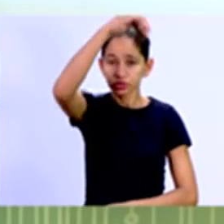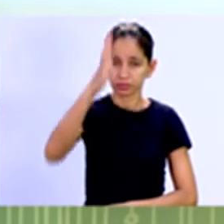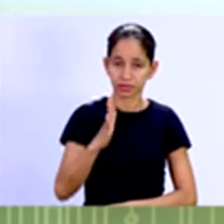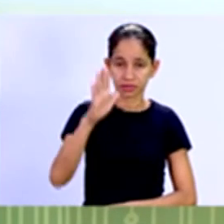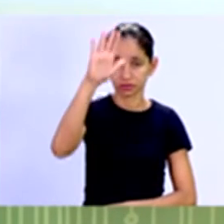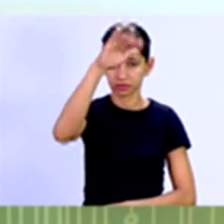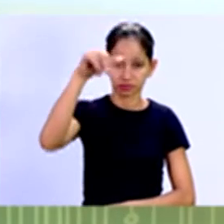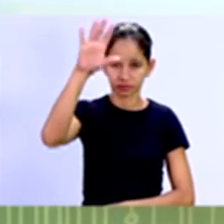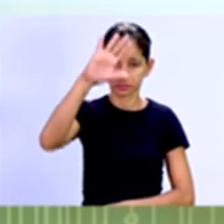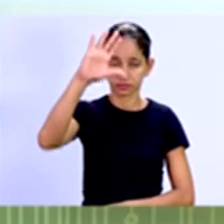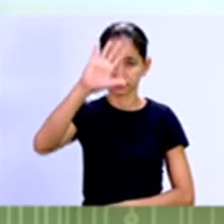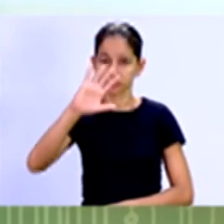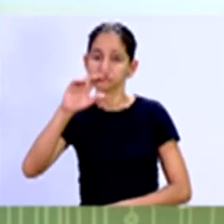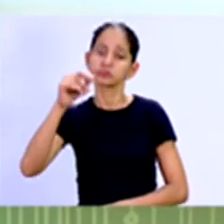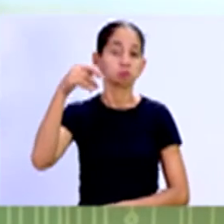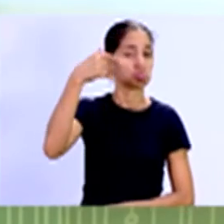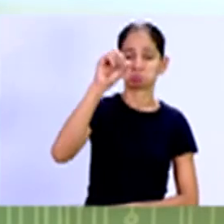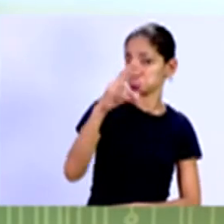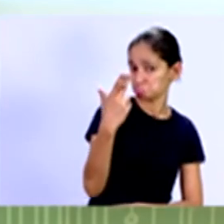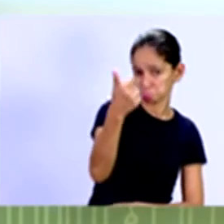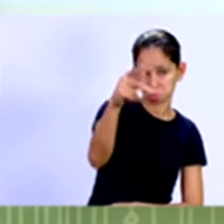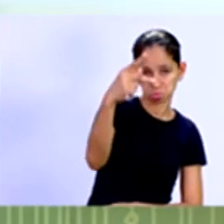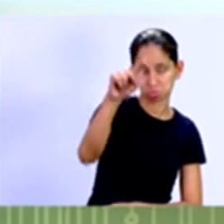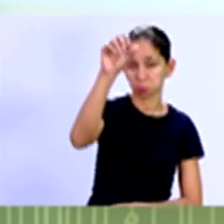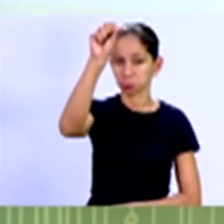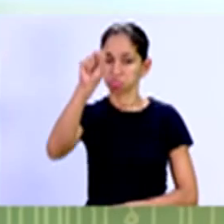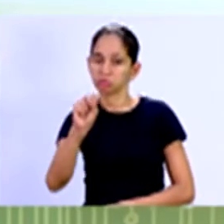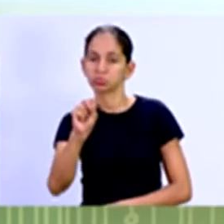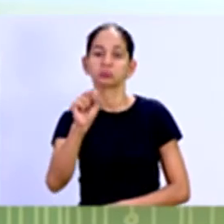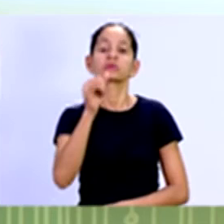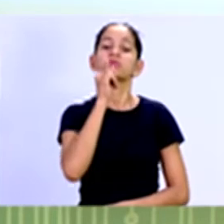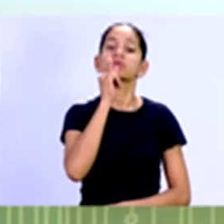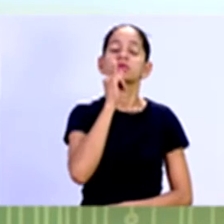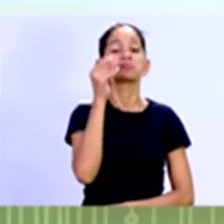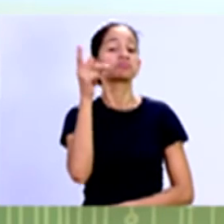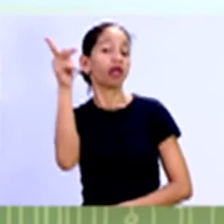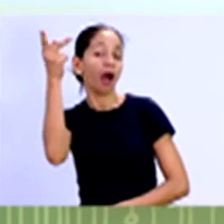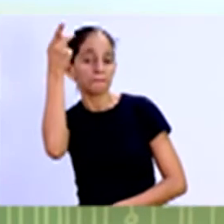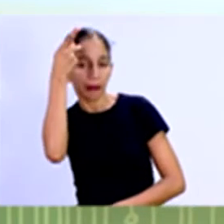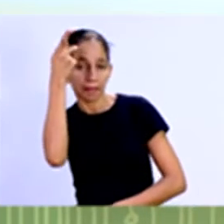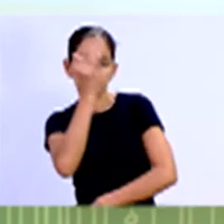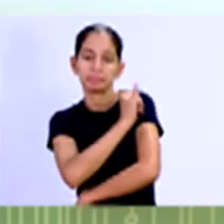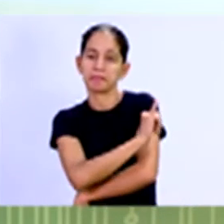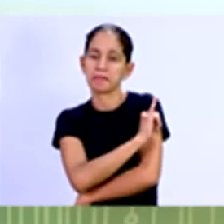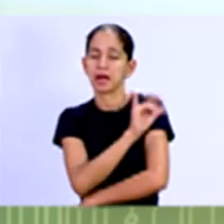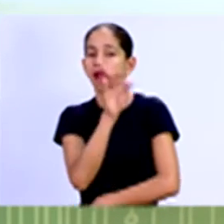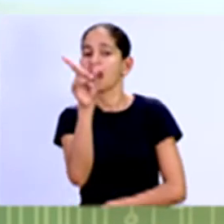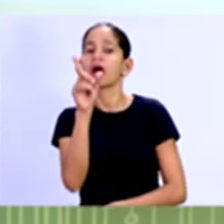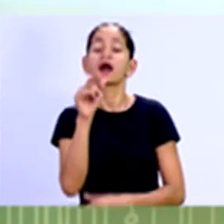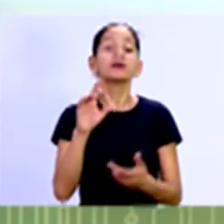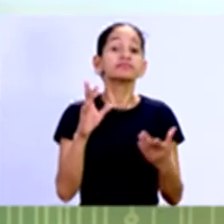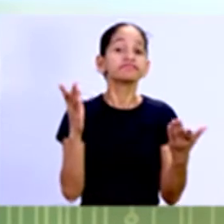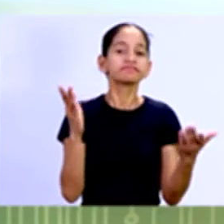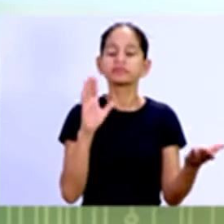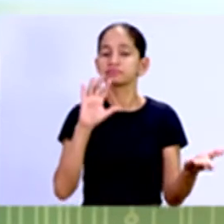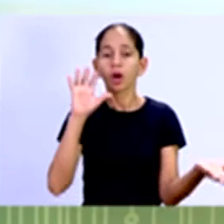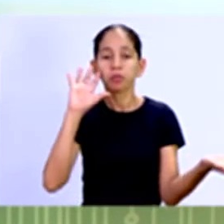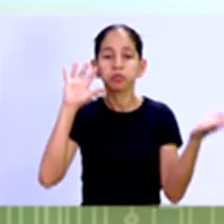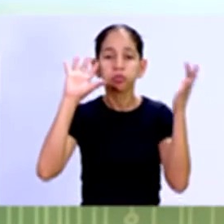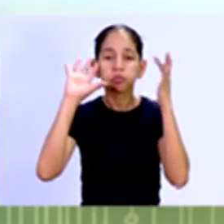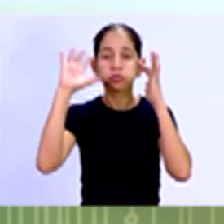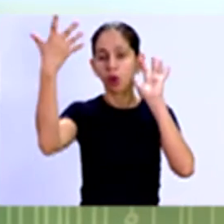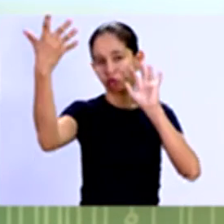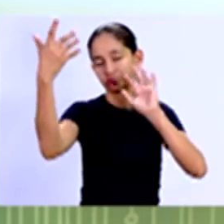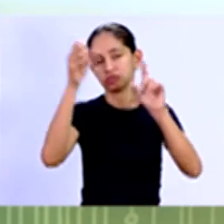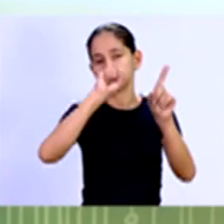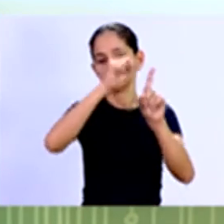exemplo, ou na região sul, nordeste, sudeste, e de repente a gente sai do Brasil, vai para uma outra